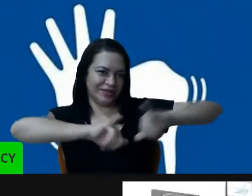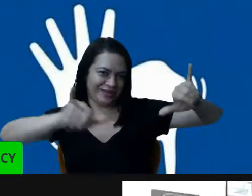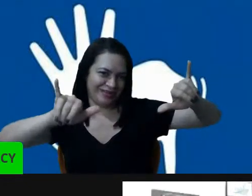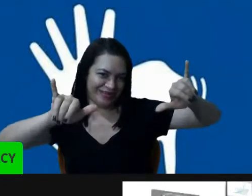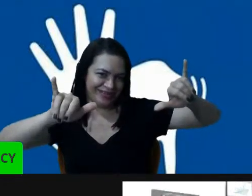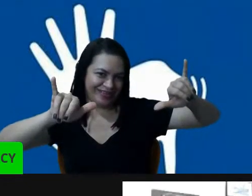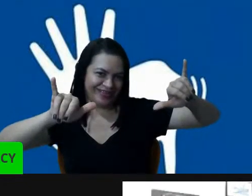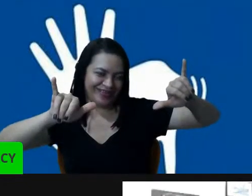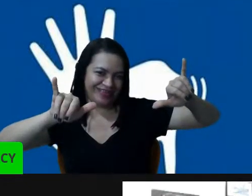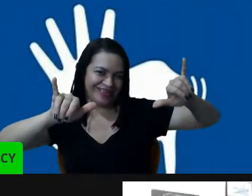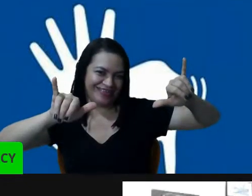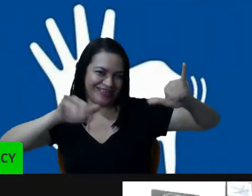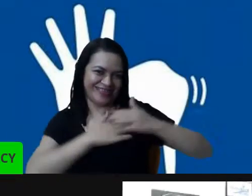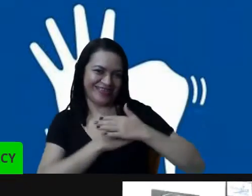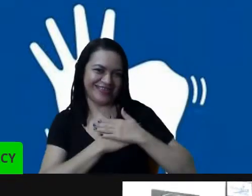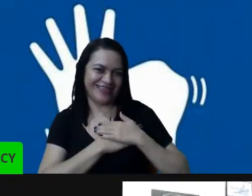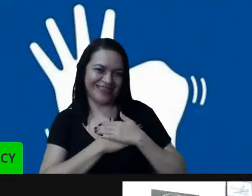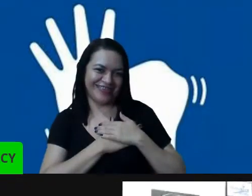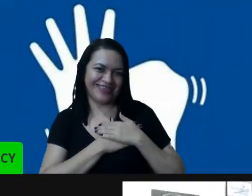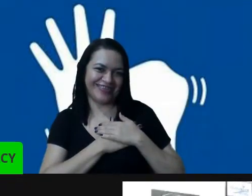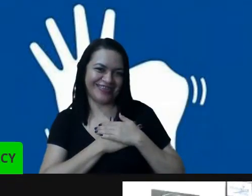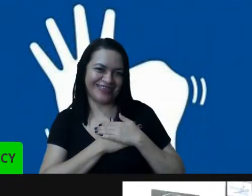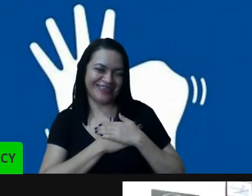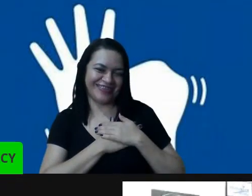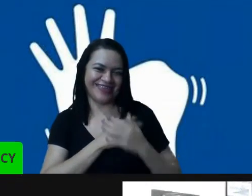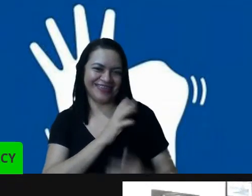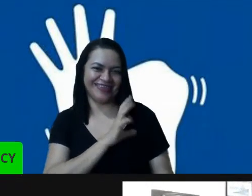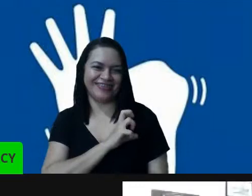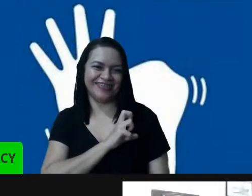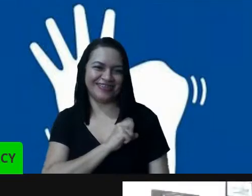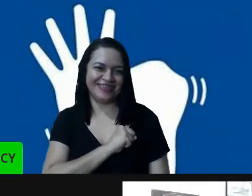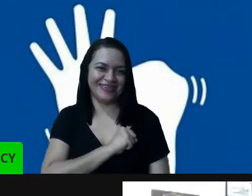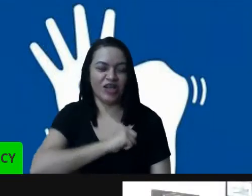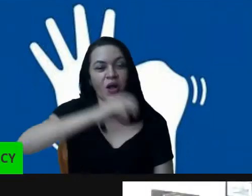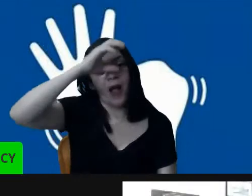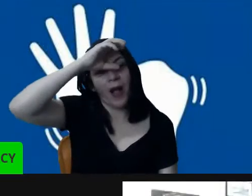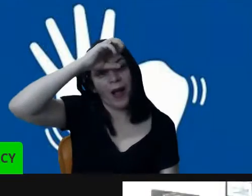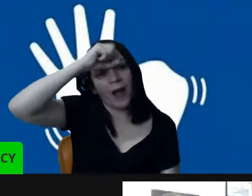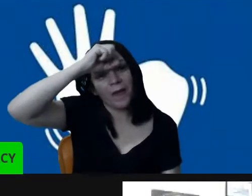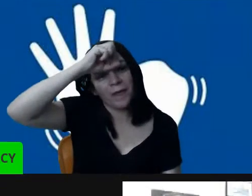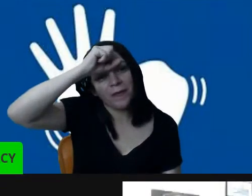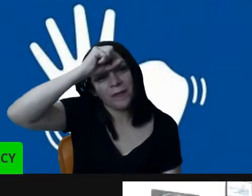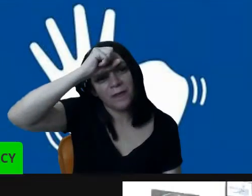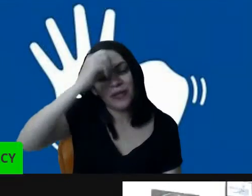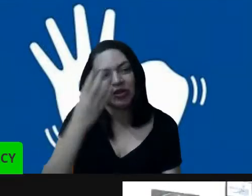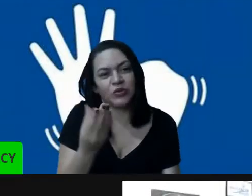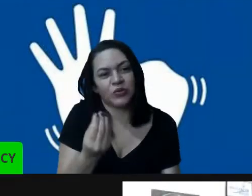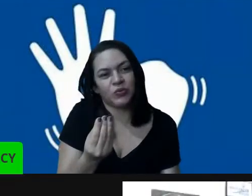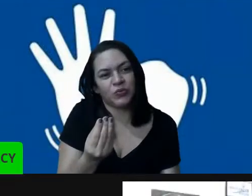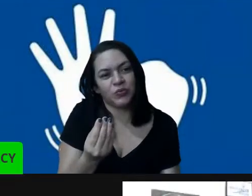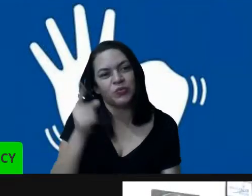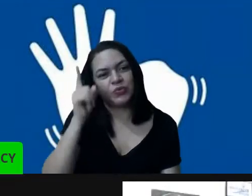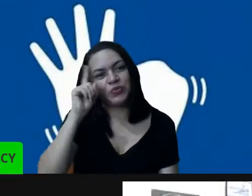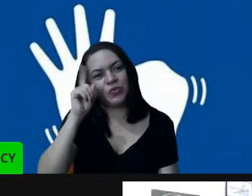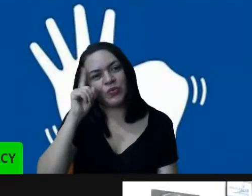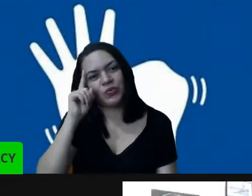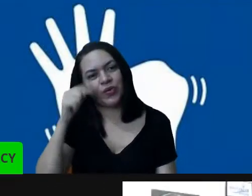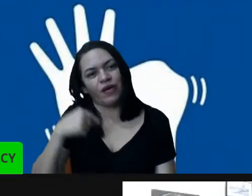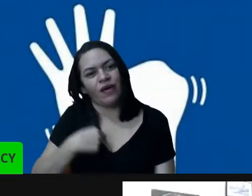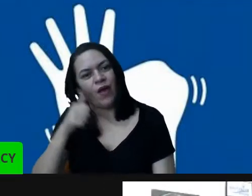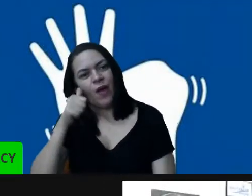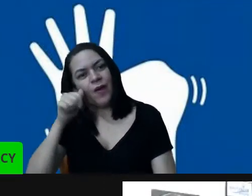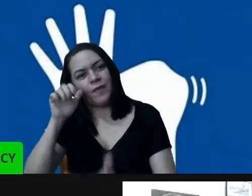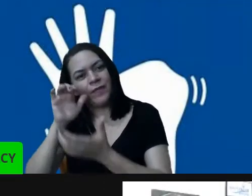uma amiga do peito e eu aprendo muito, né, todos os dias eu tenho aprendido muito, eu e minha esposa